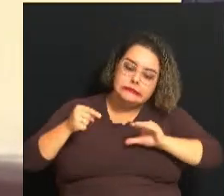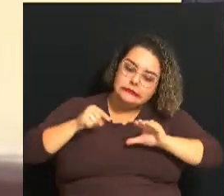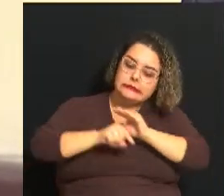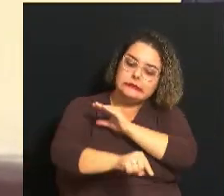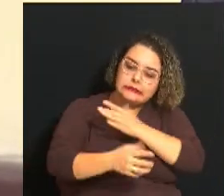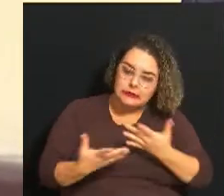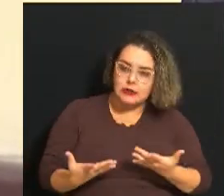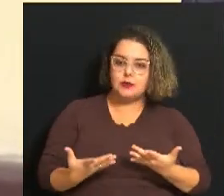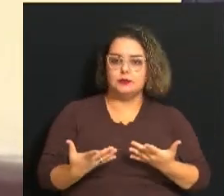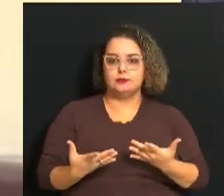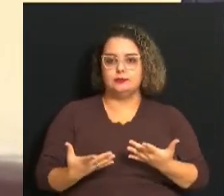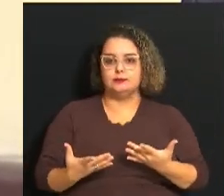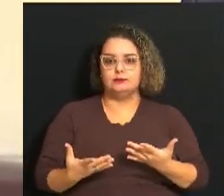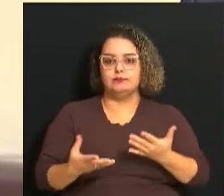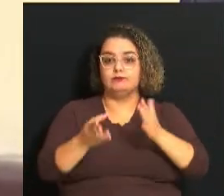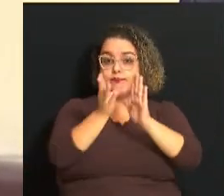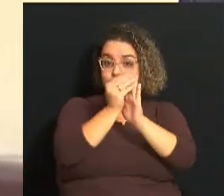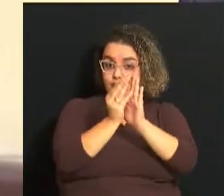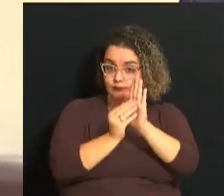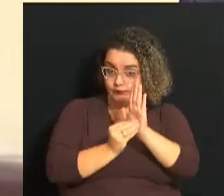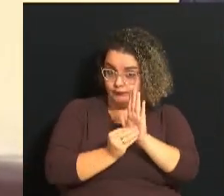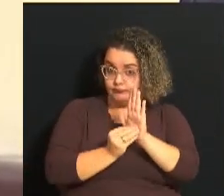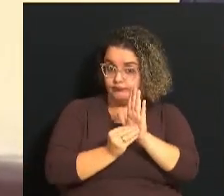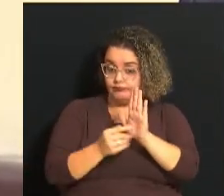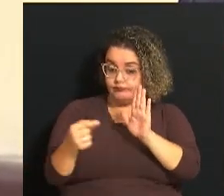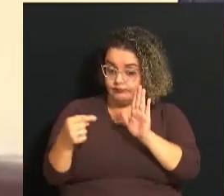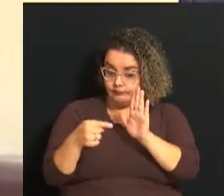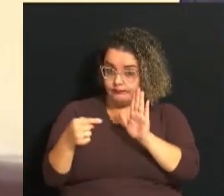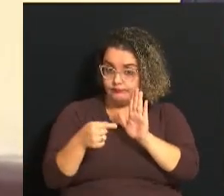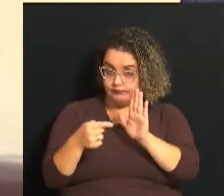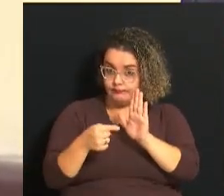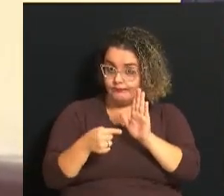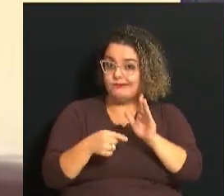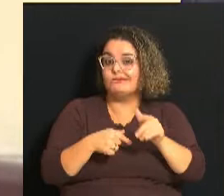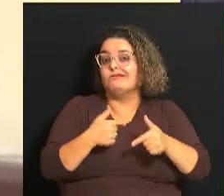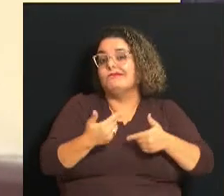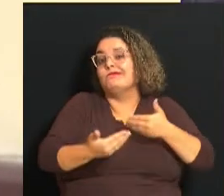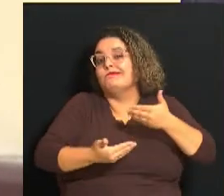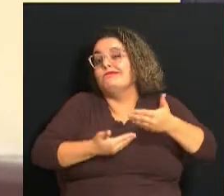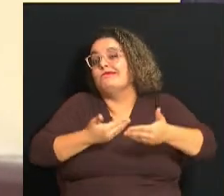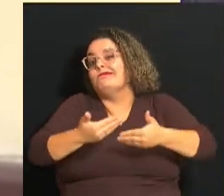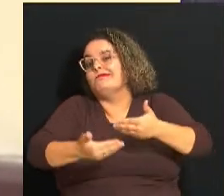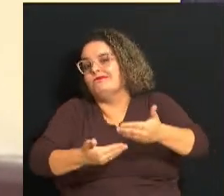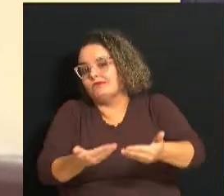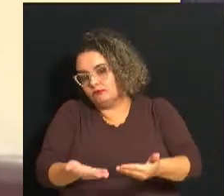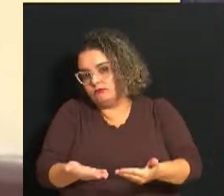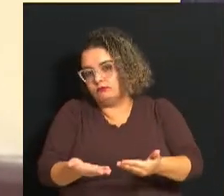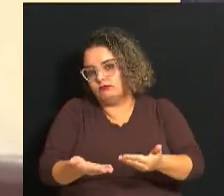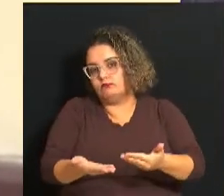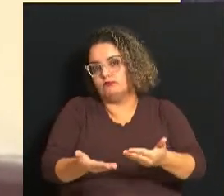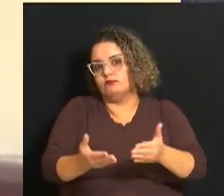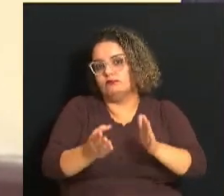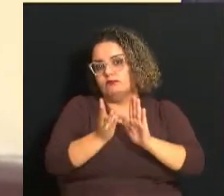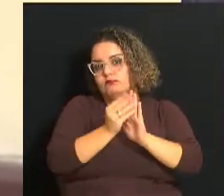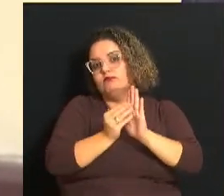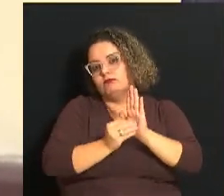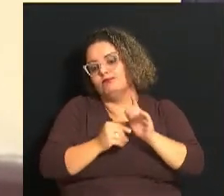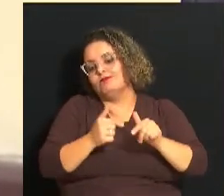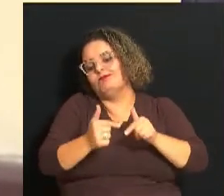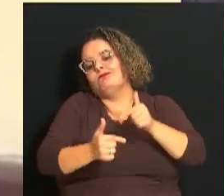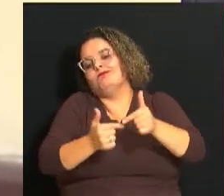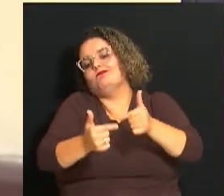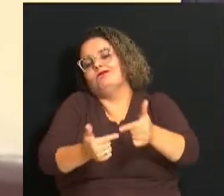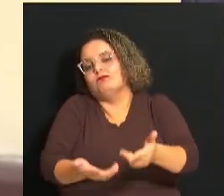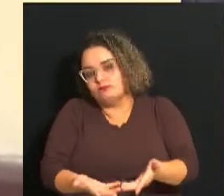conceituação é presente ou seja o que a gente ainda tá trabalhando no conceito dele e obviamente cada um vai ter uma